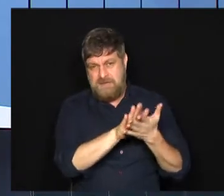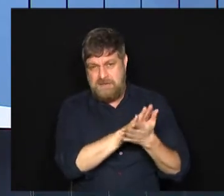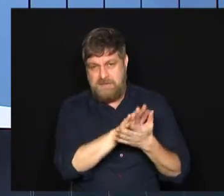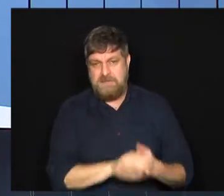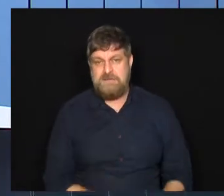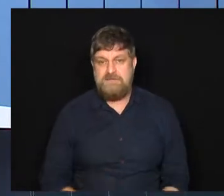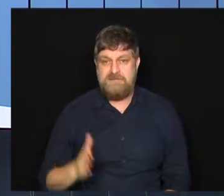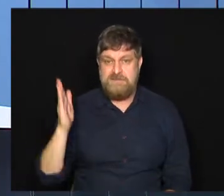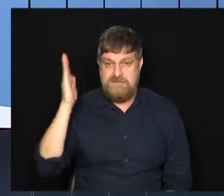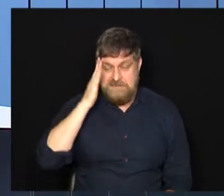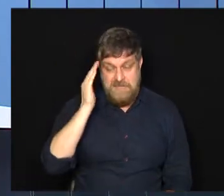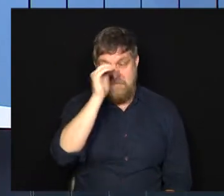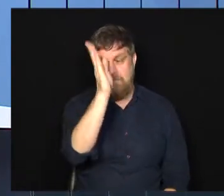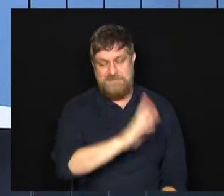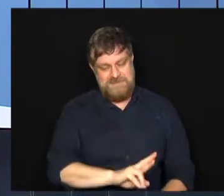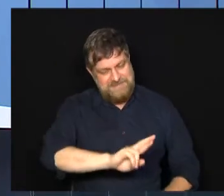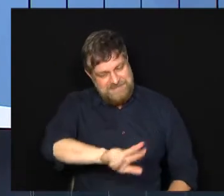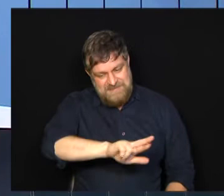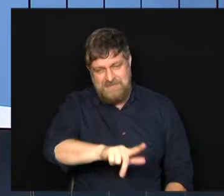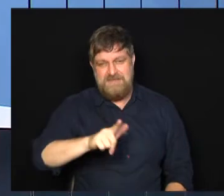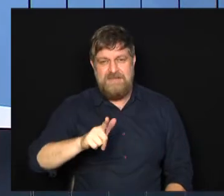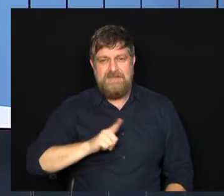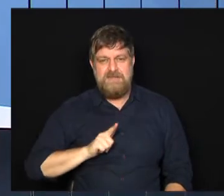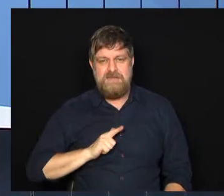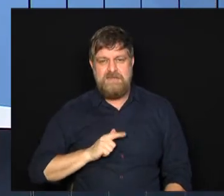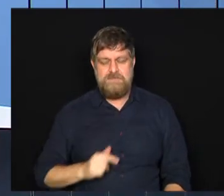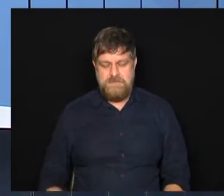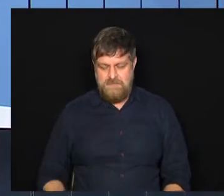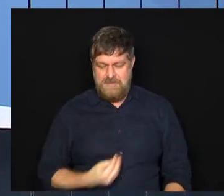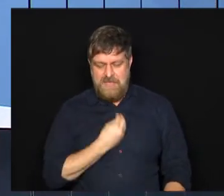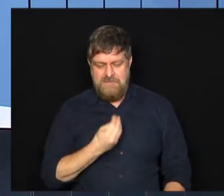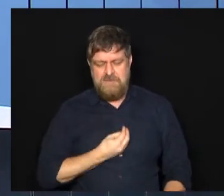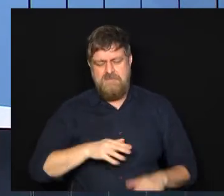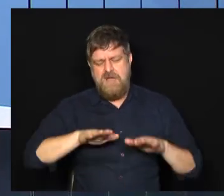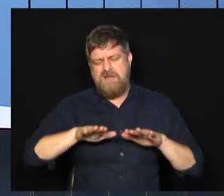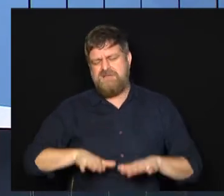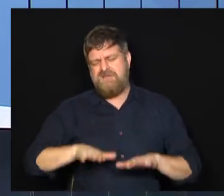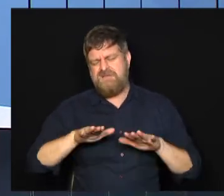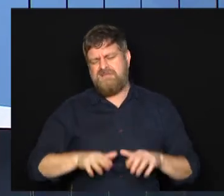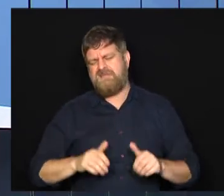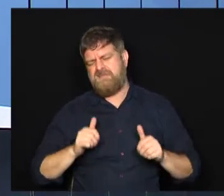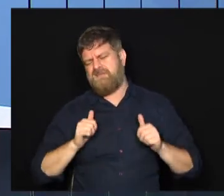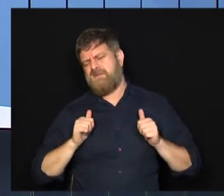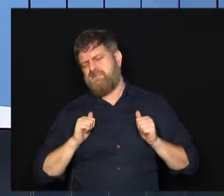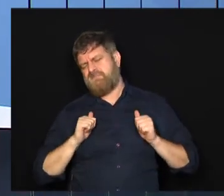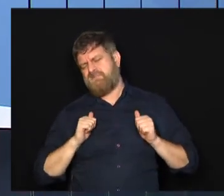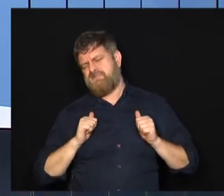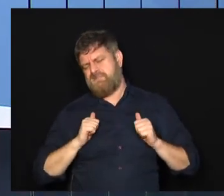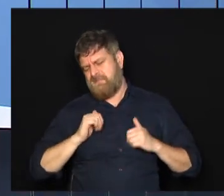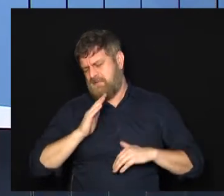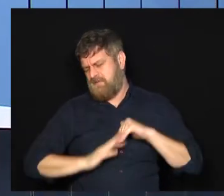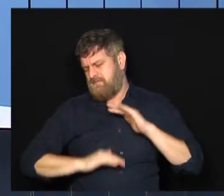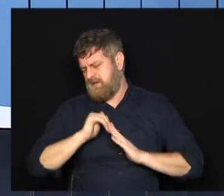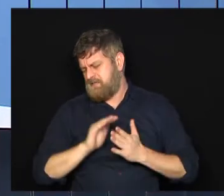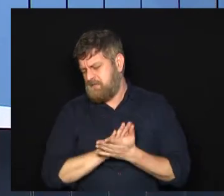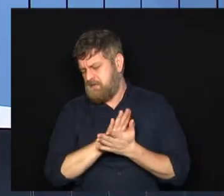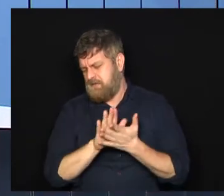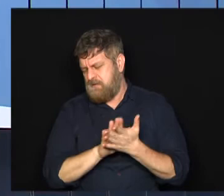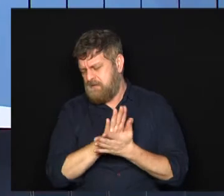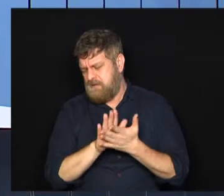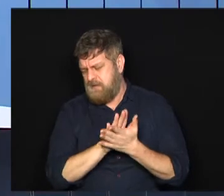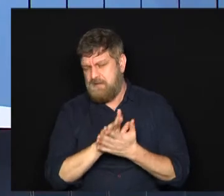realidade dos aposentados brasileiros, mas acaba diminuindo um pouco o ritmo, né? Relaxando um pouquinho, não fazendo muitas coisas, aí entra em